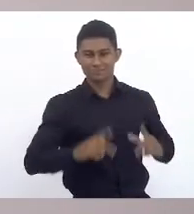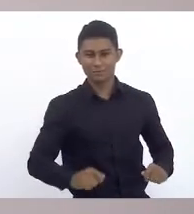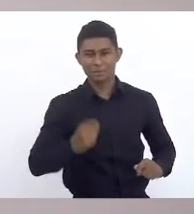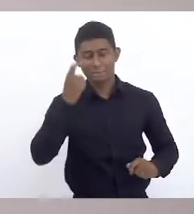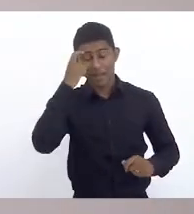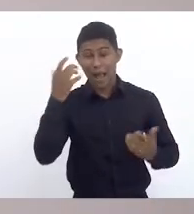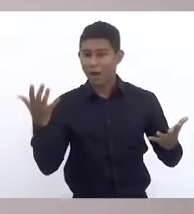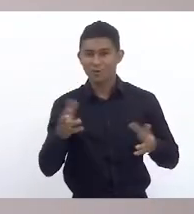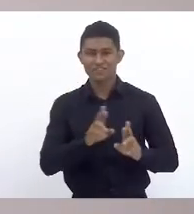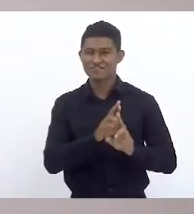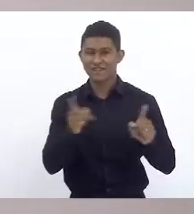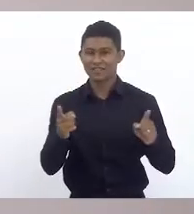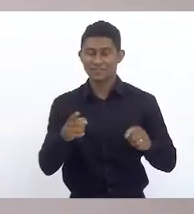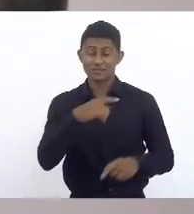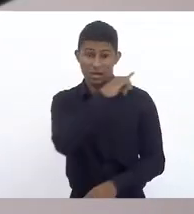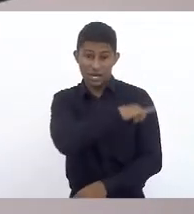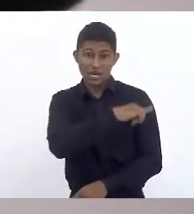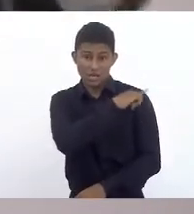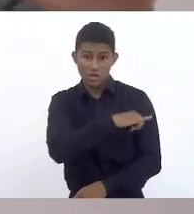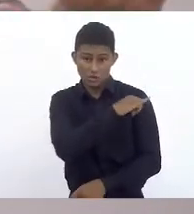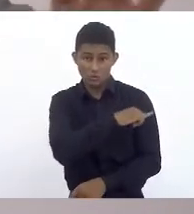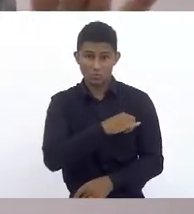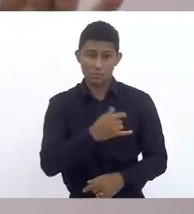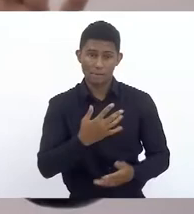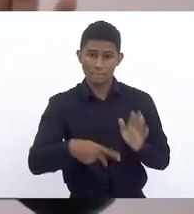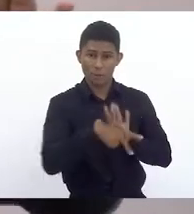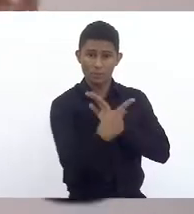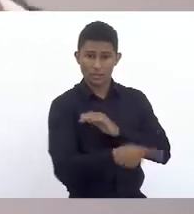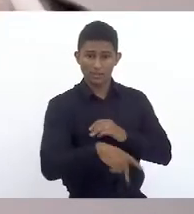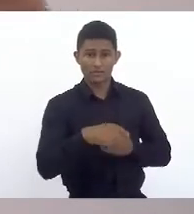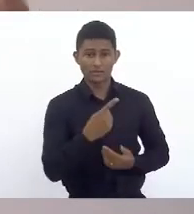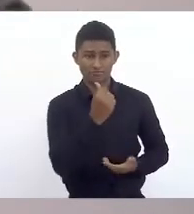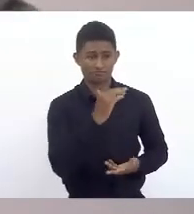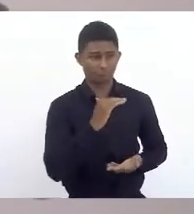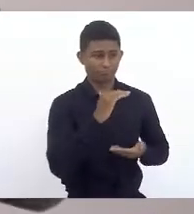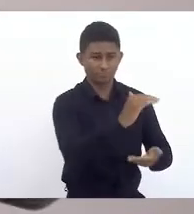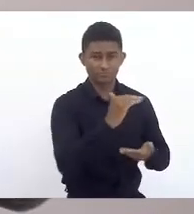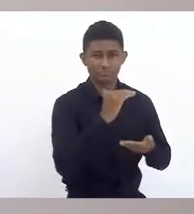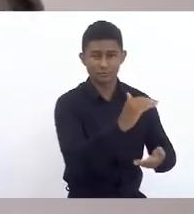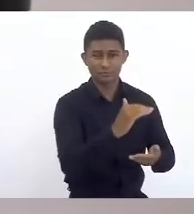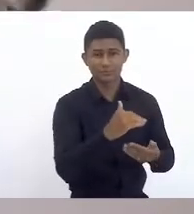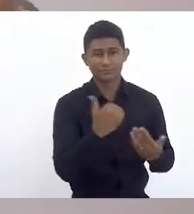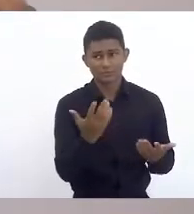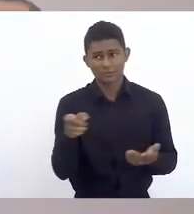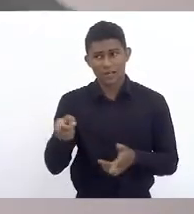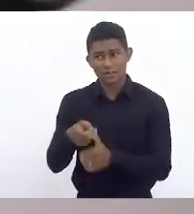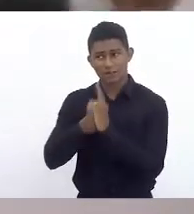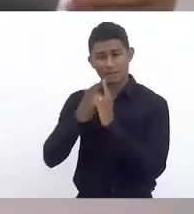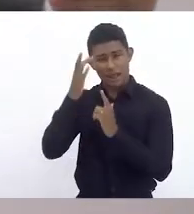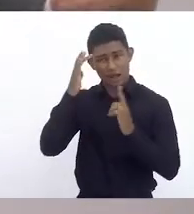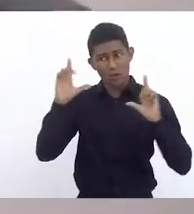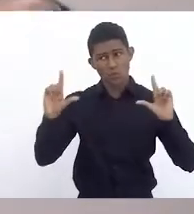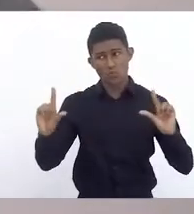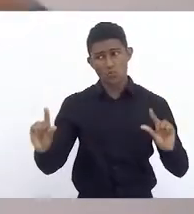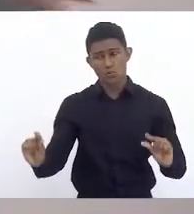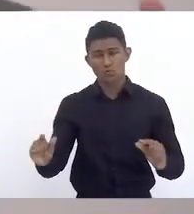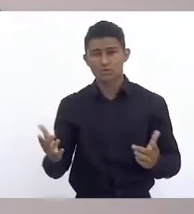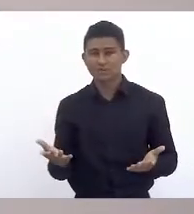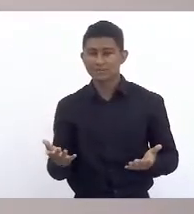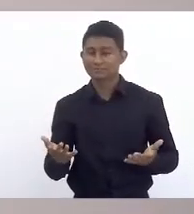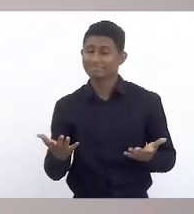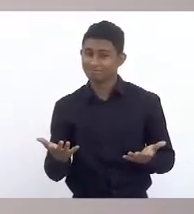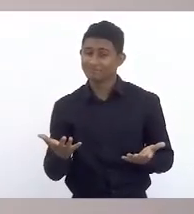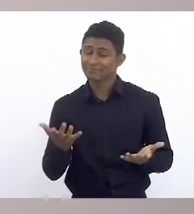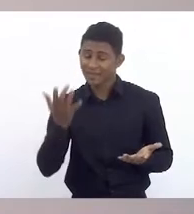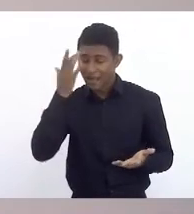da dívida? Então é só uma tese, viu, deputado? É tese, eu encerro a minha frase. Tese para ser discutida. E eu vou